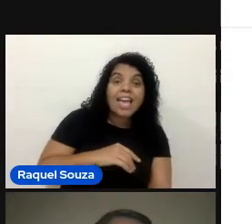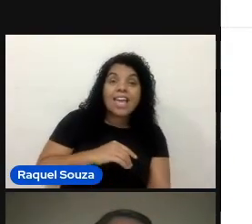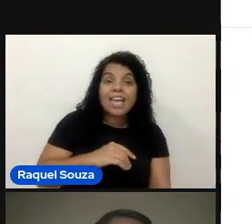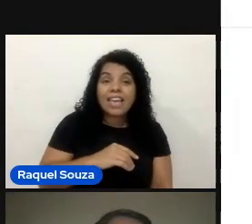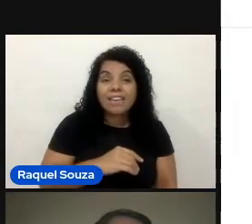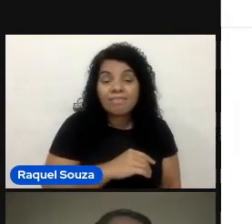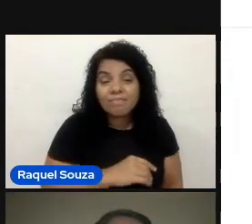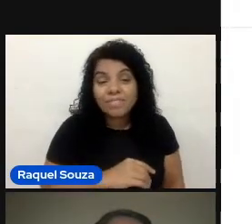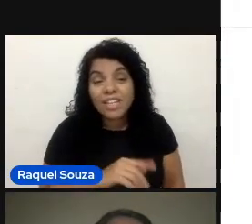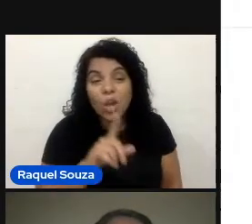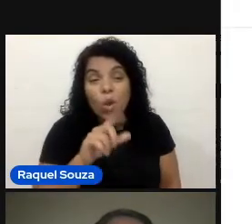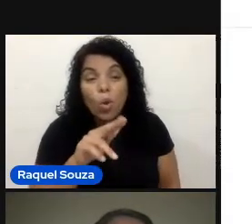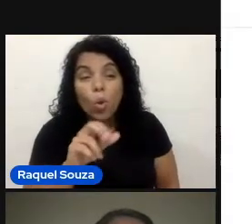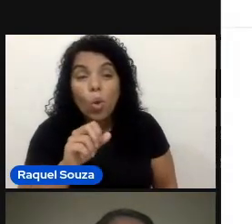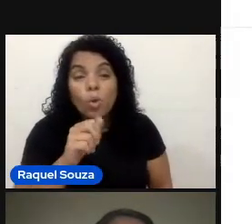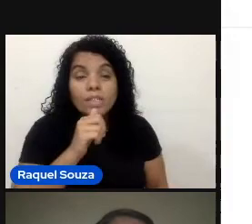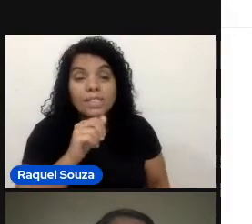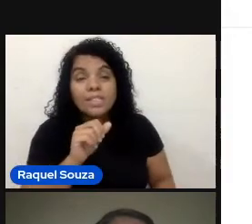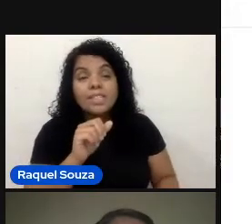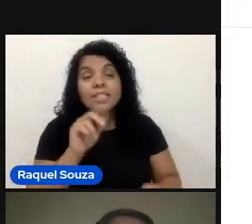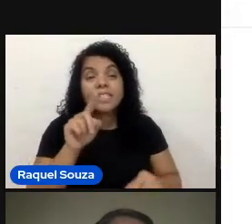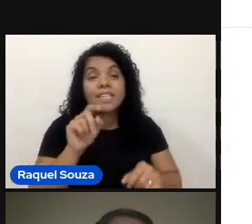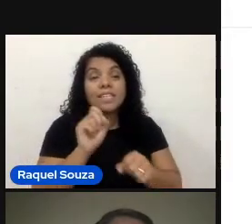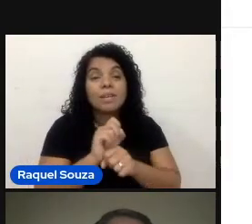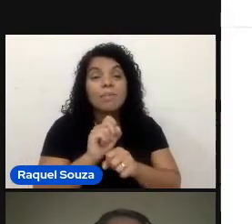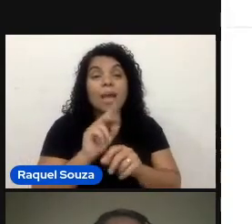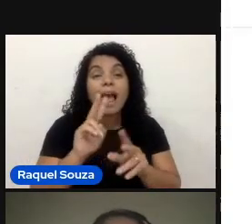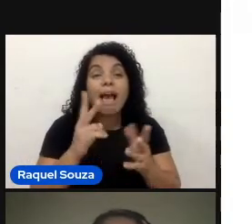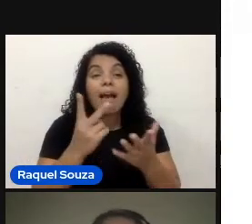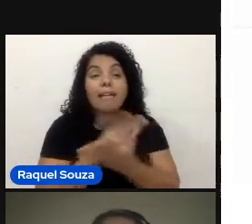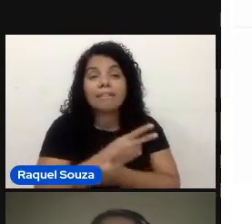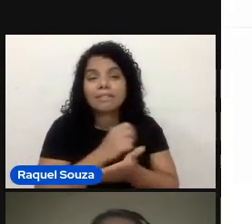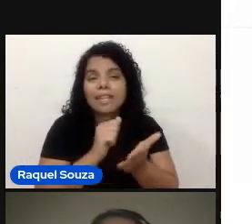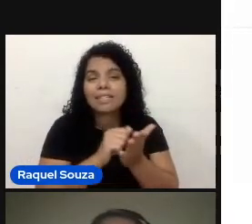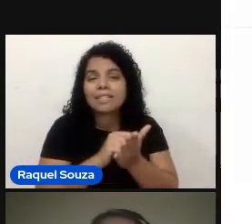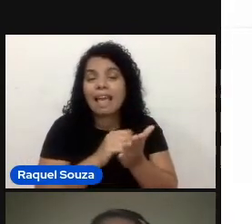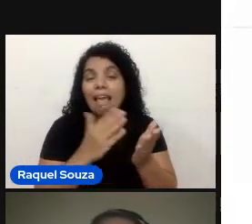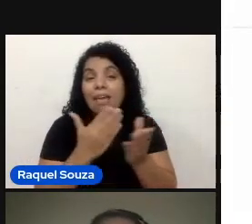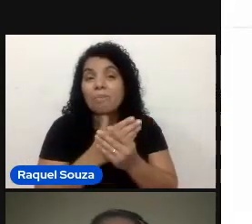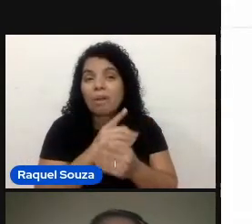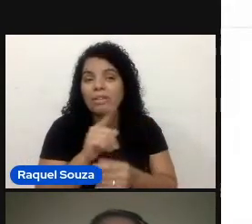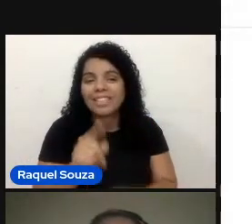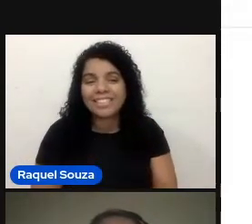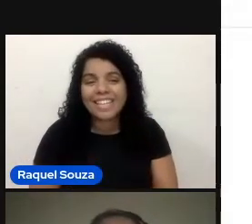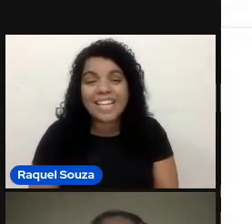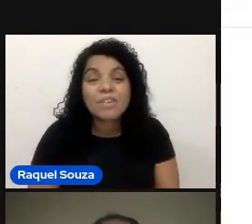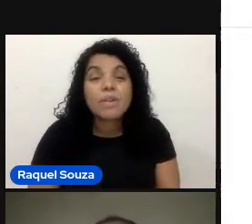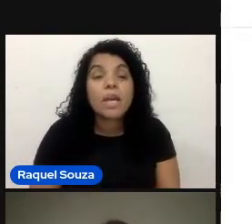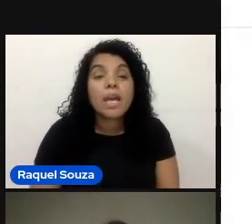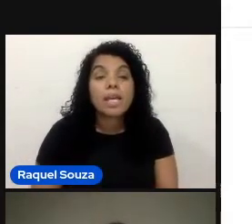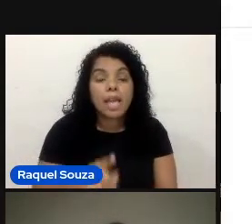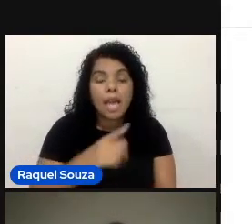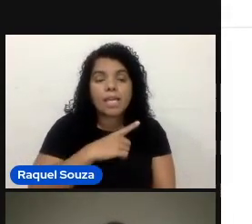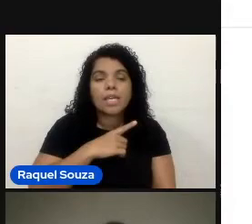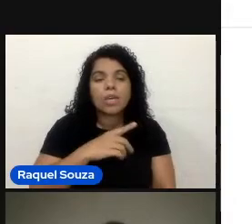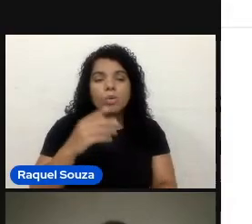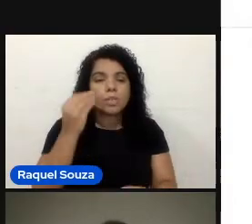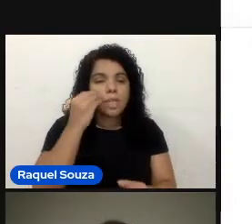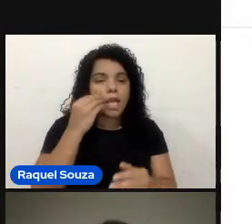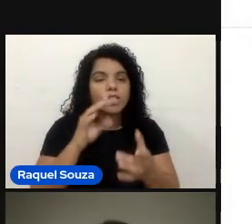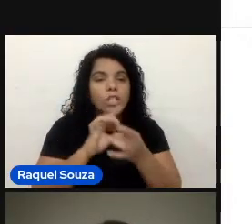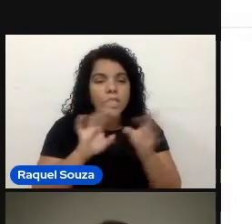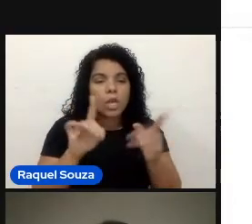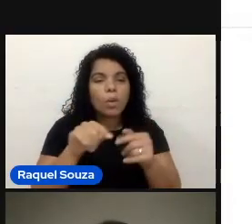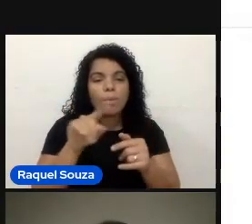o Lucas aguardaria um processinho. E aí eu habilitei os testes aqui. Então, o